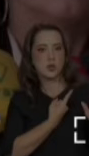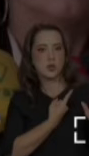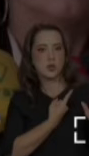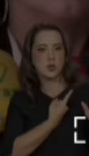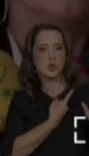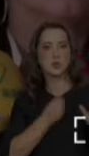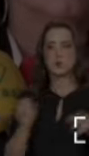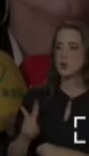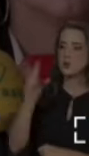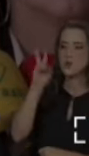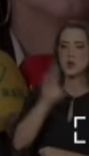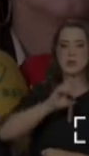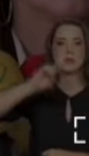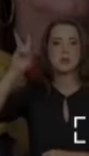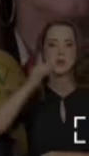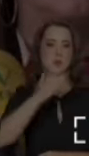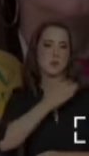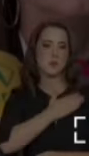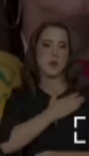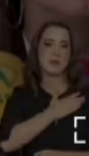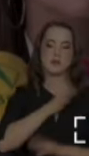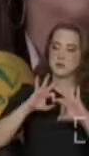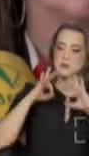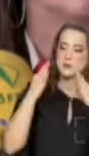o eleitorado dele. A família e liberdade.